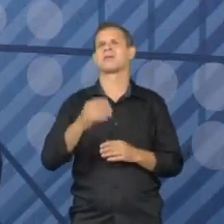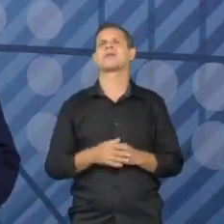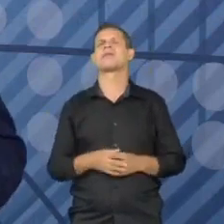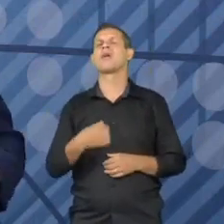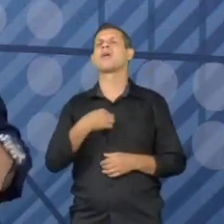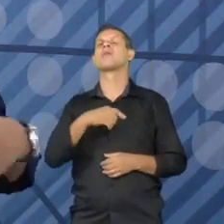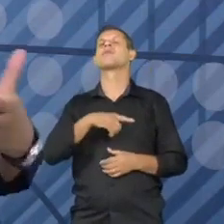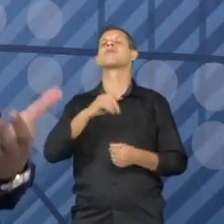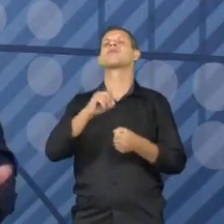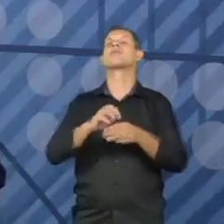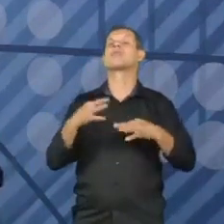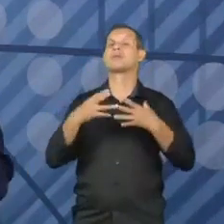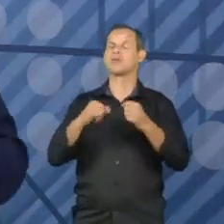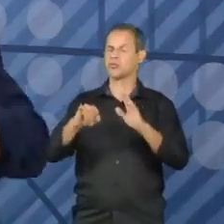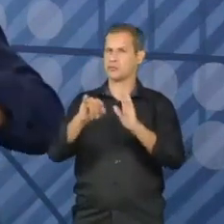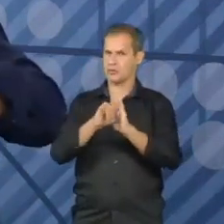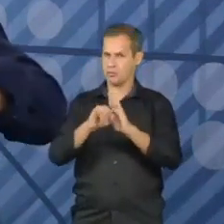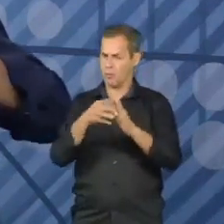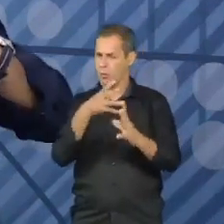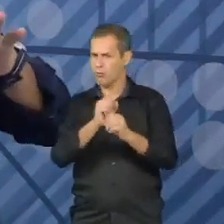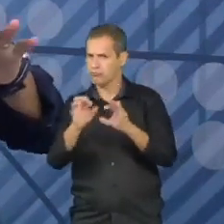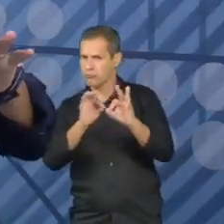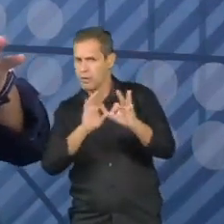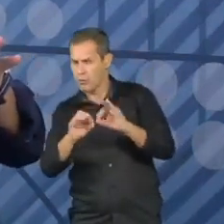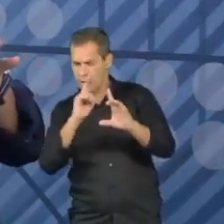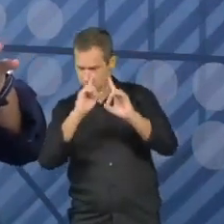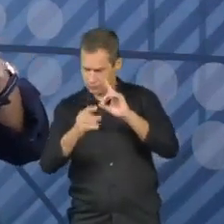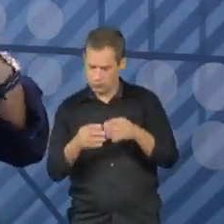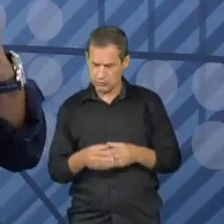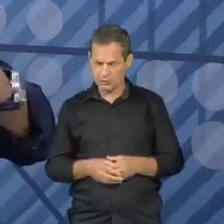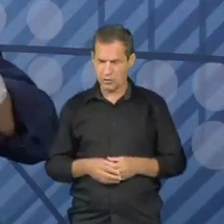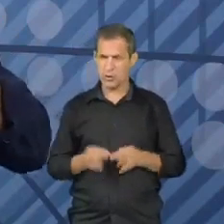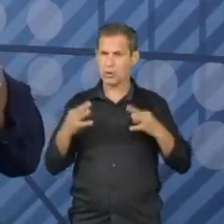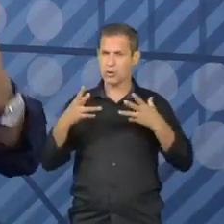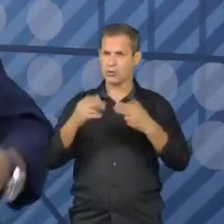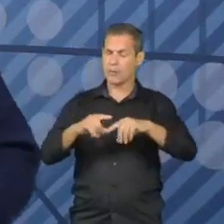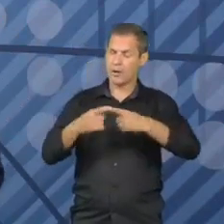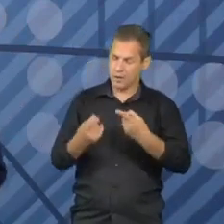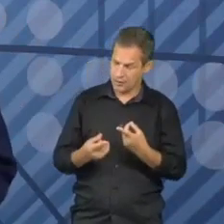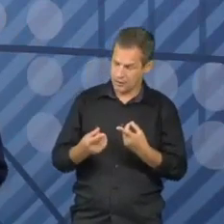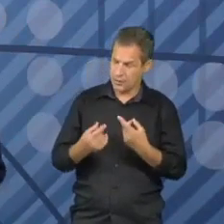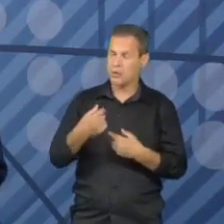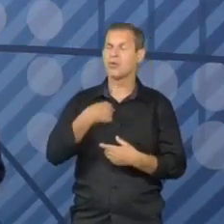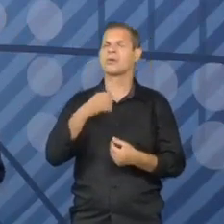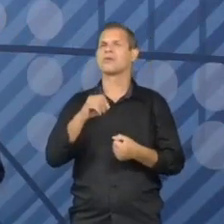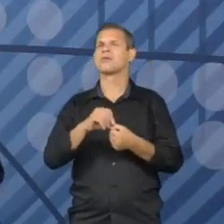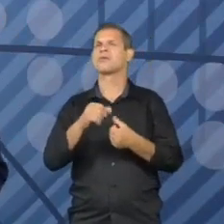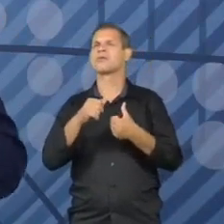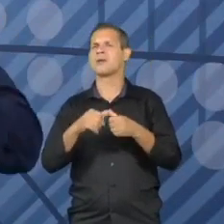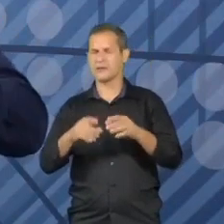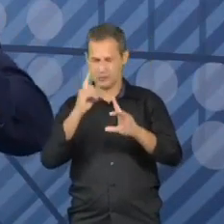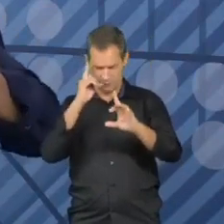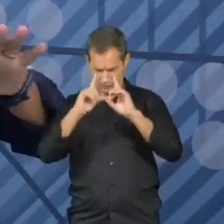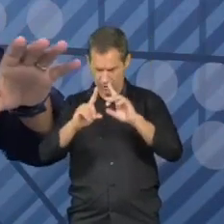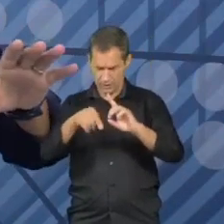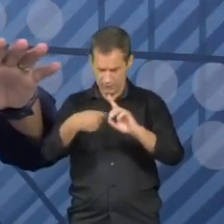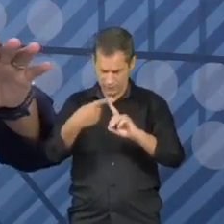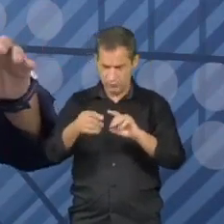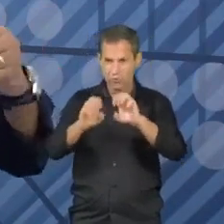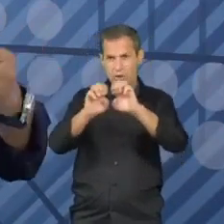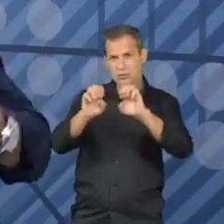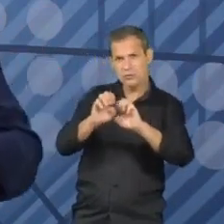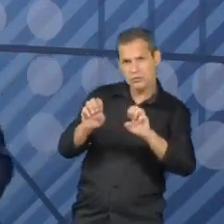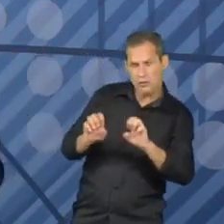Eu tive que fazer todo um levantamento, montar lá os meus dados brutos, que é da forma que eu fiz essa coleta de dados, e depois eu